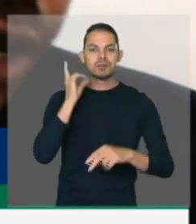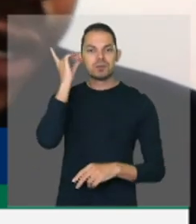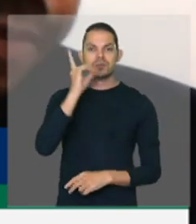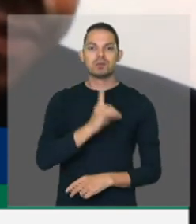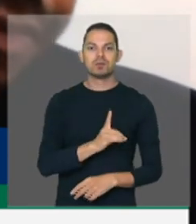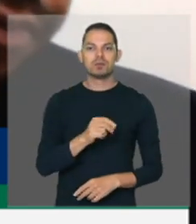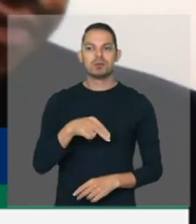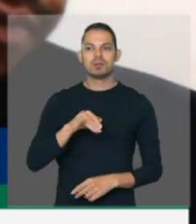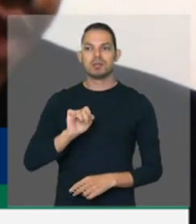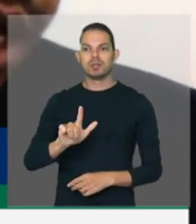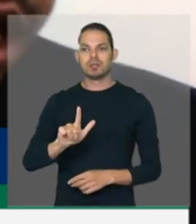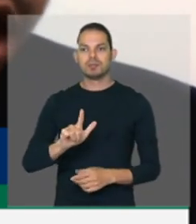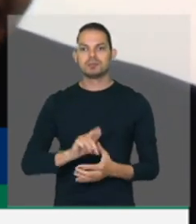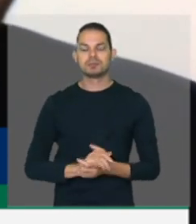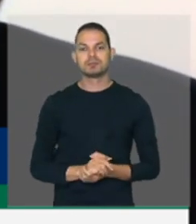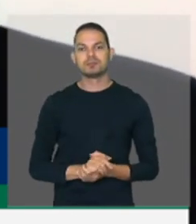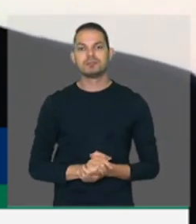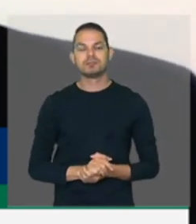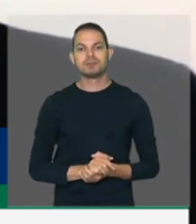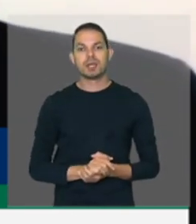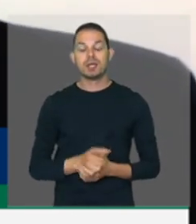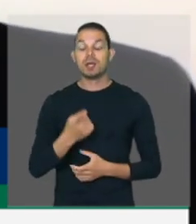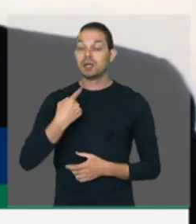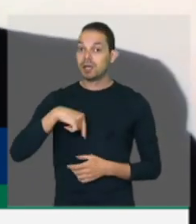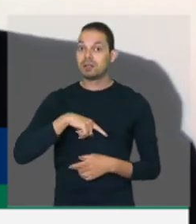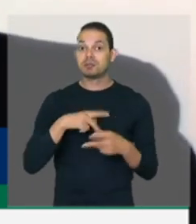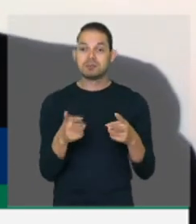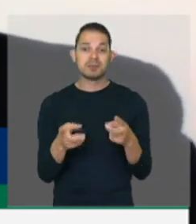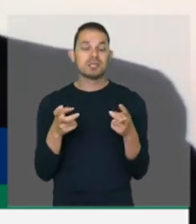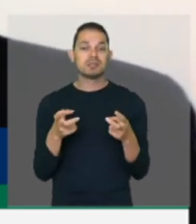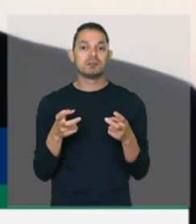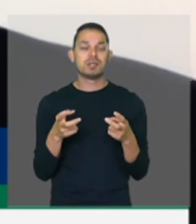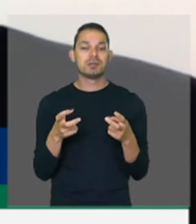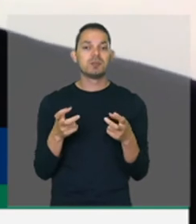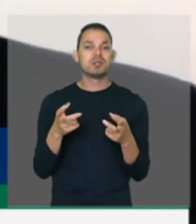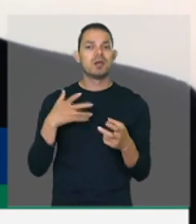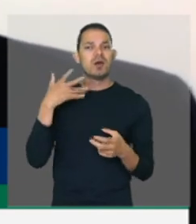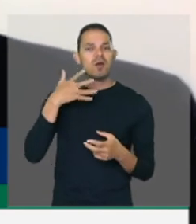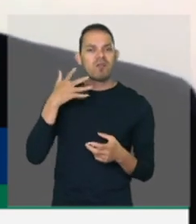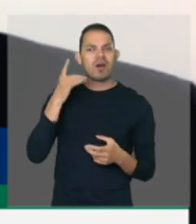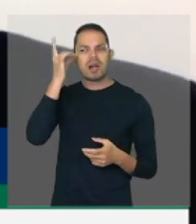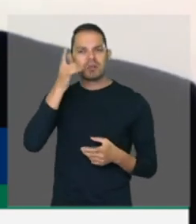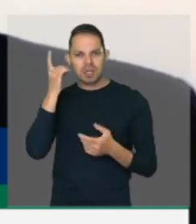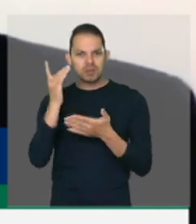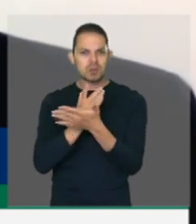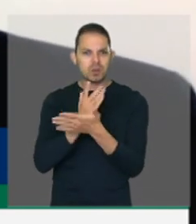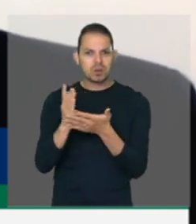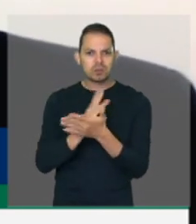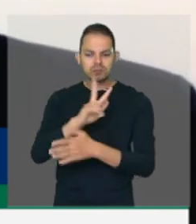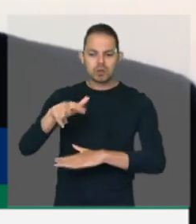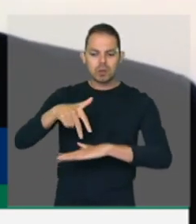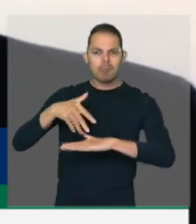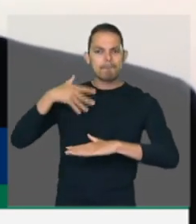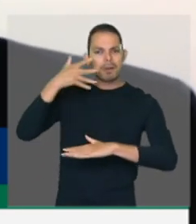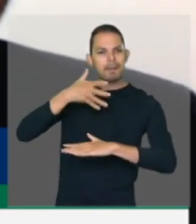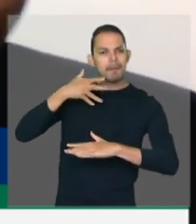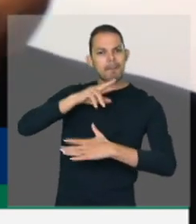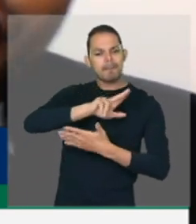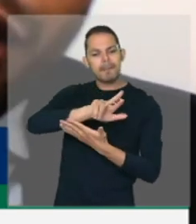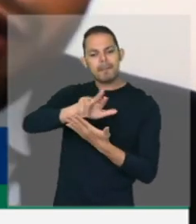Silveira. A gente percebeu, senhor presidente, em algumas falas de alguns parlamentares que são,